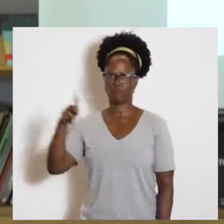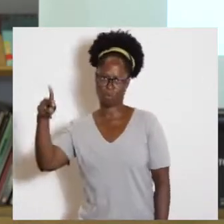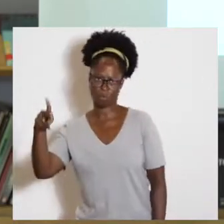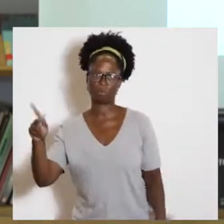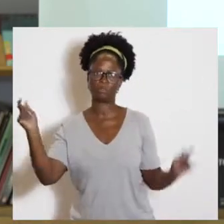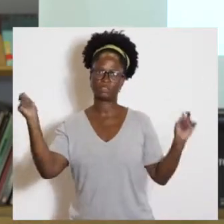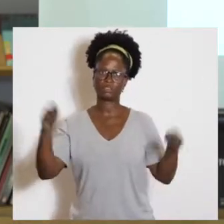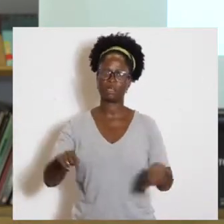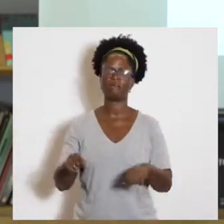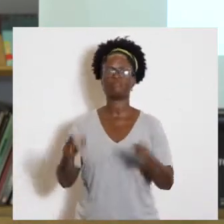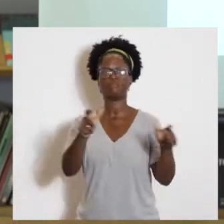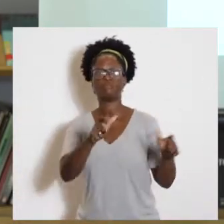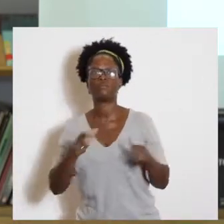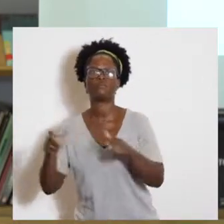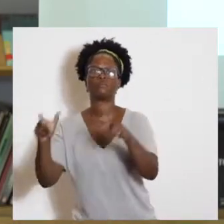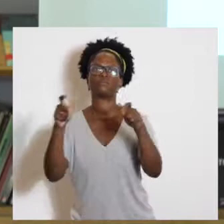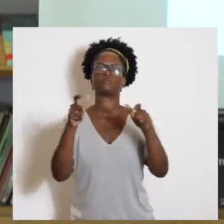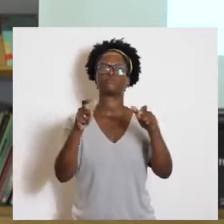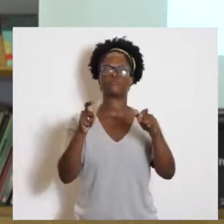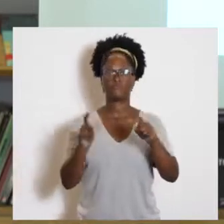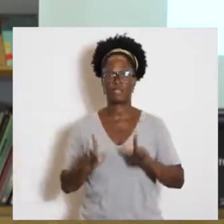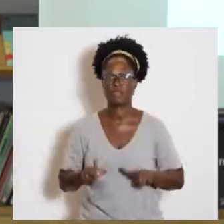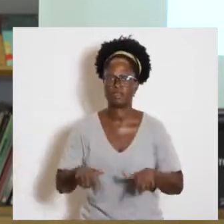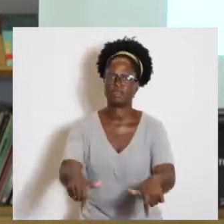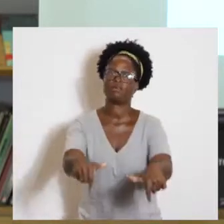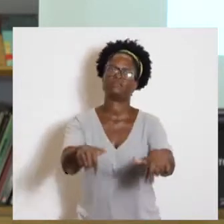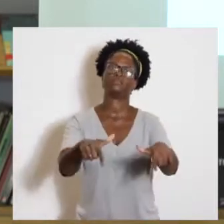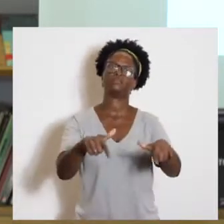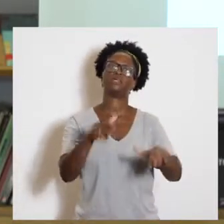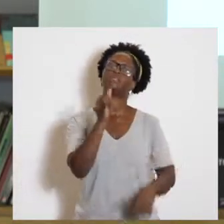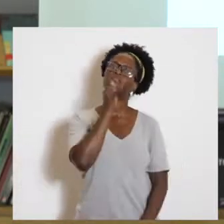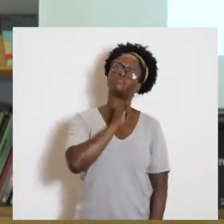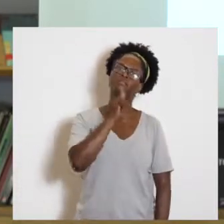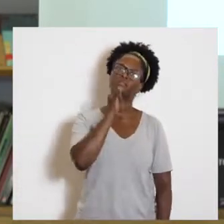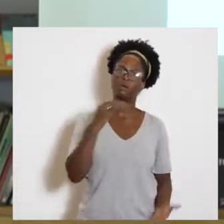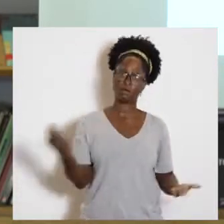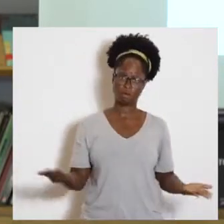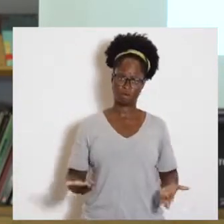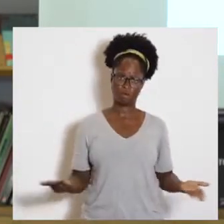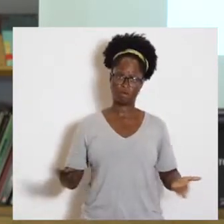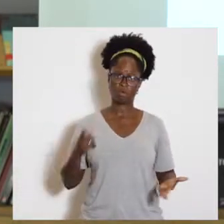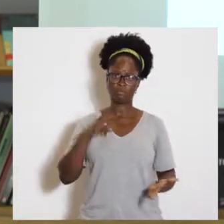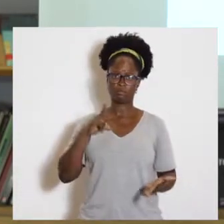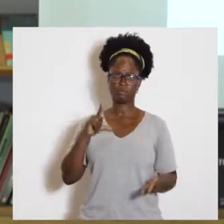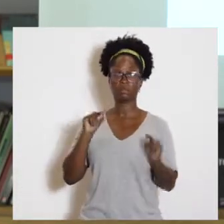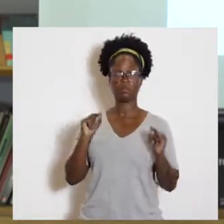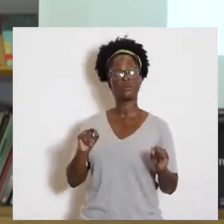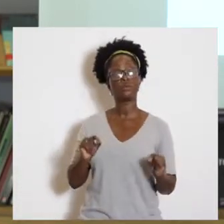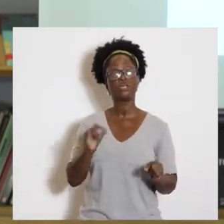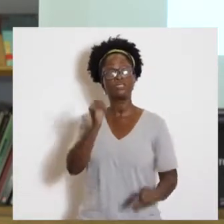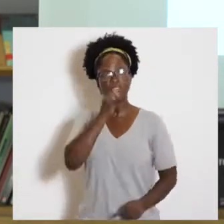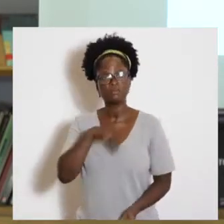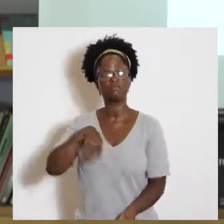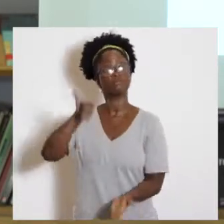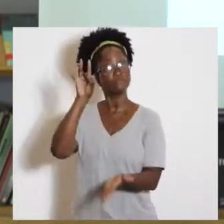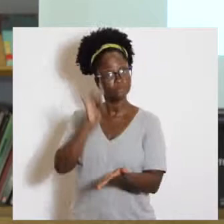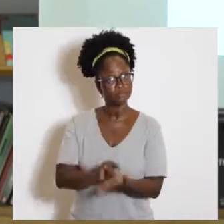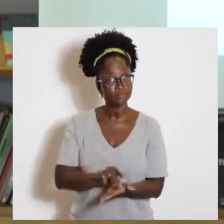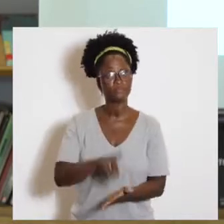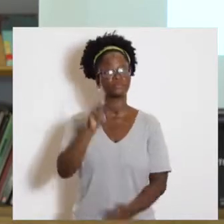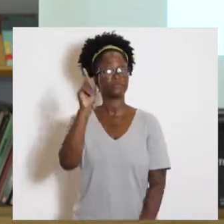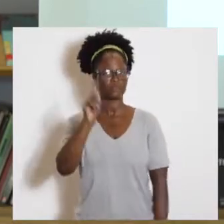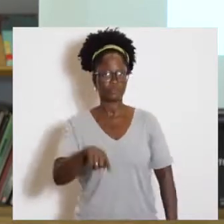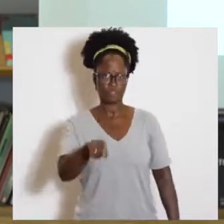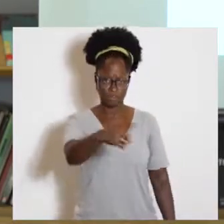instituições movimentos como por exemplo nós estamos dentro de um exemplo concreto que é